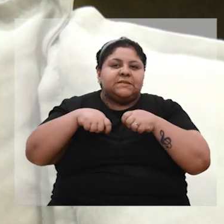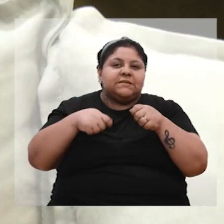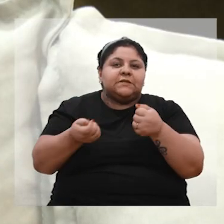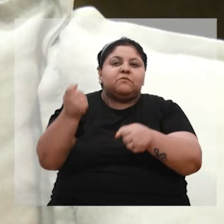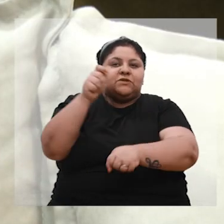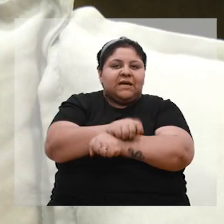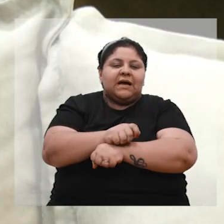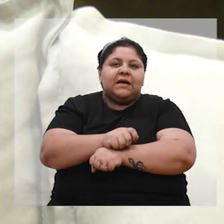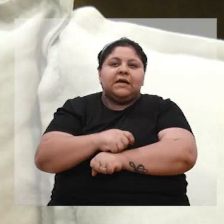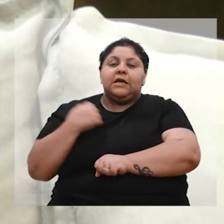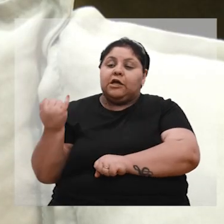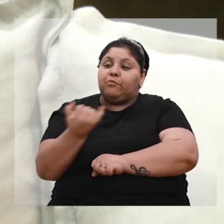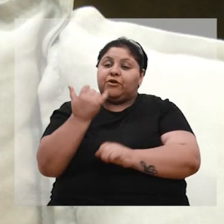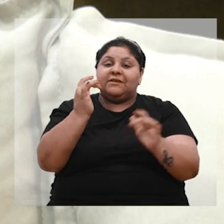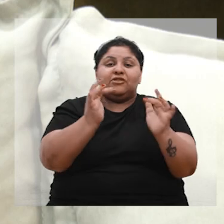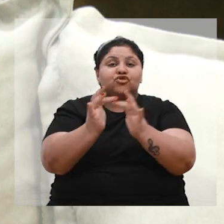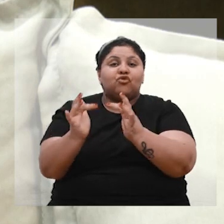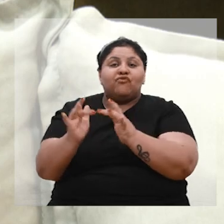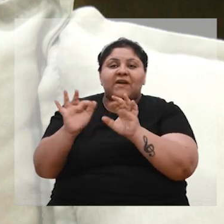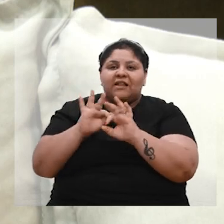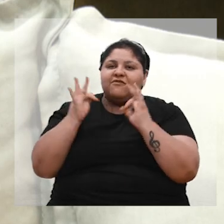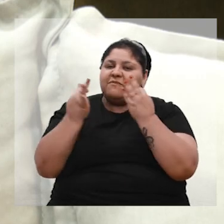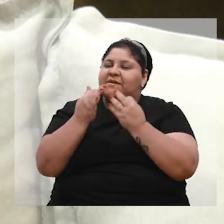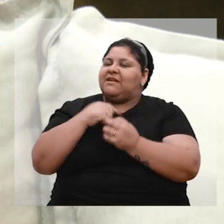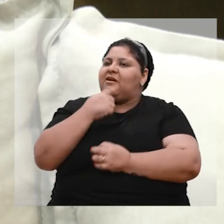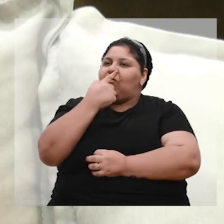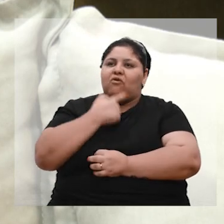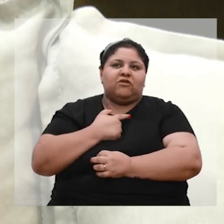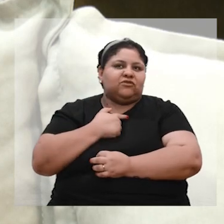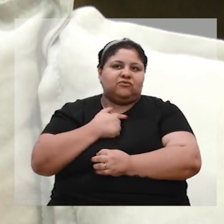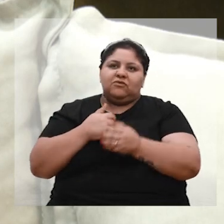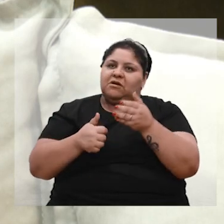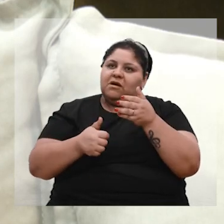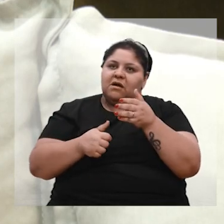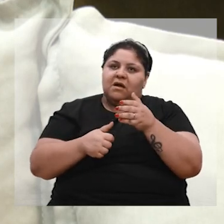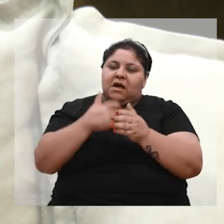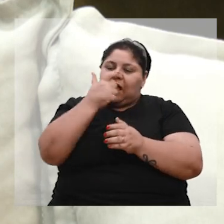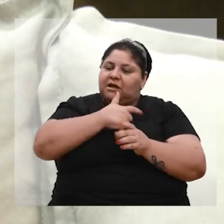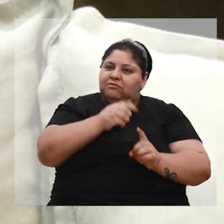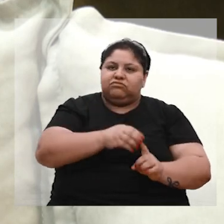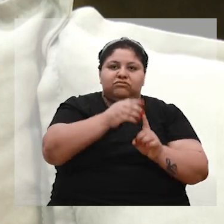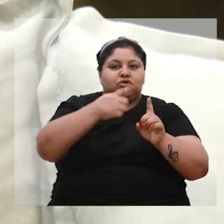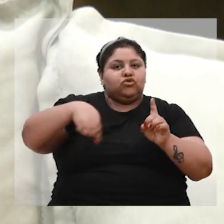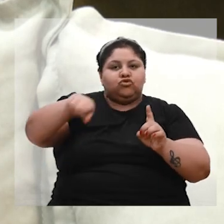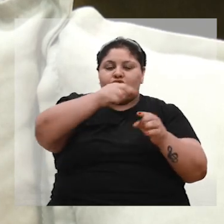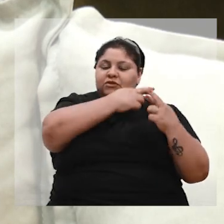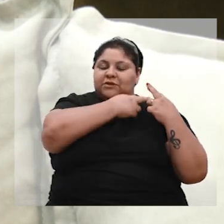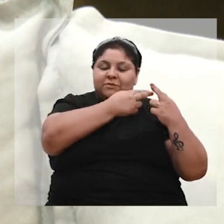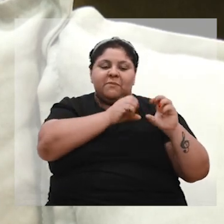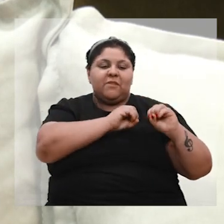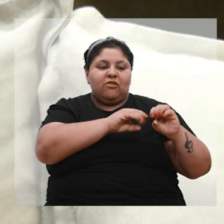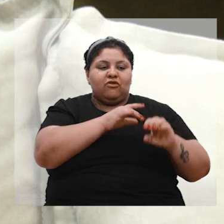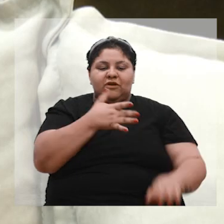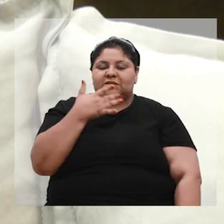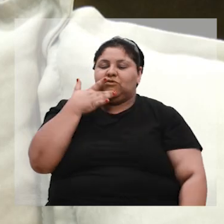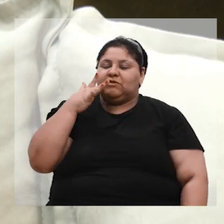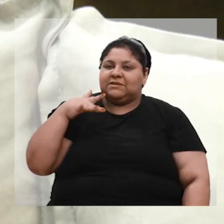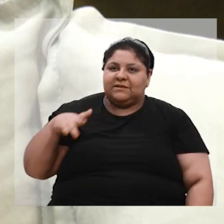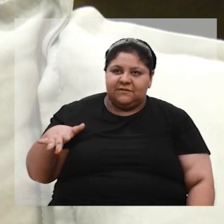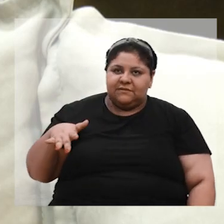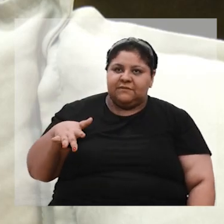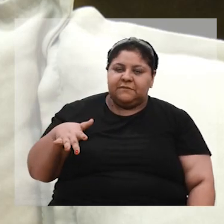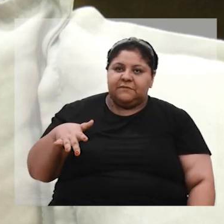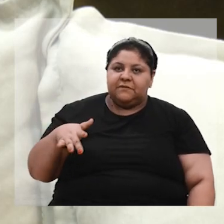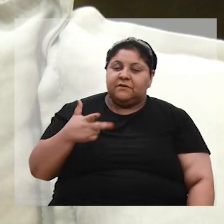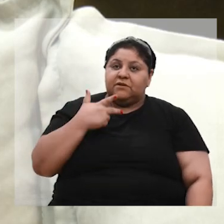ter esse contato com a família. Eu gosto muito disso, acho isso primordial, porque todos somos responsáveis pela educação das